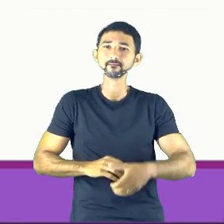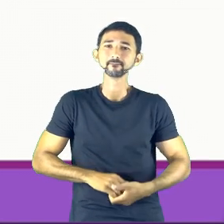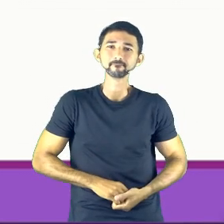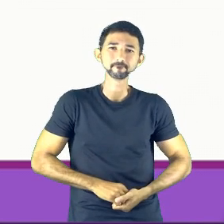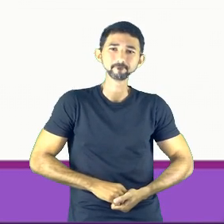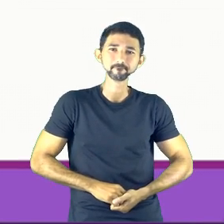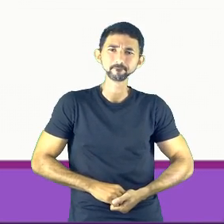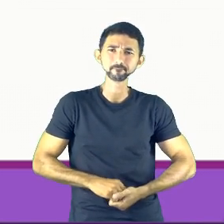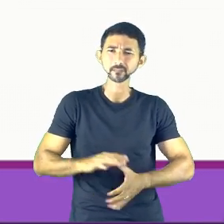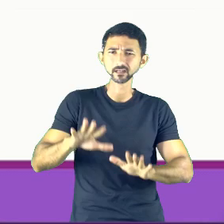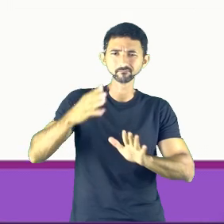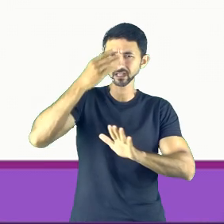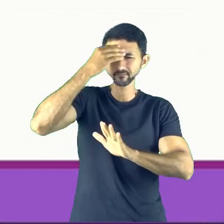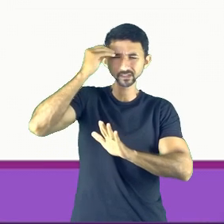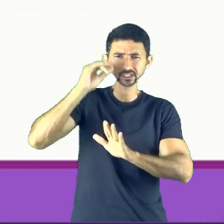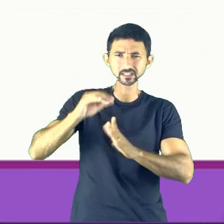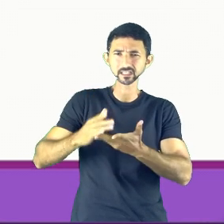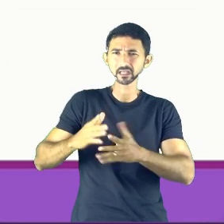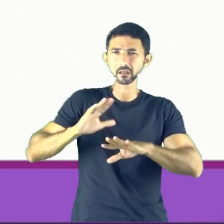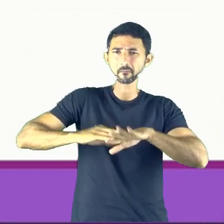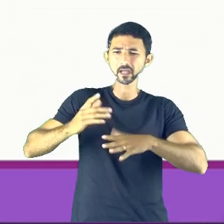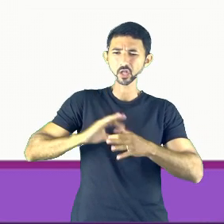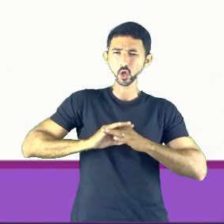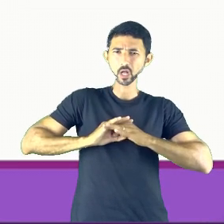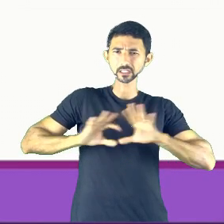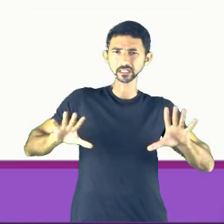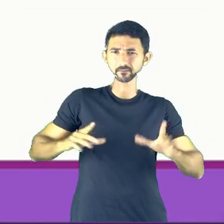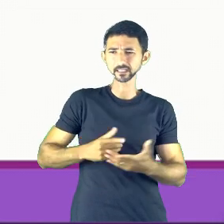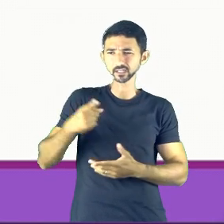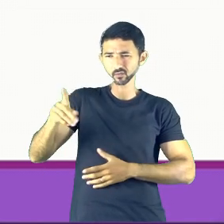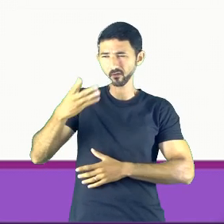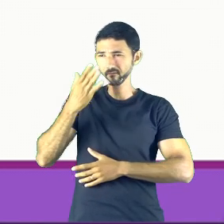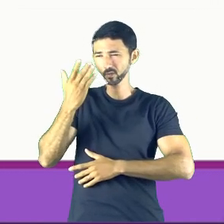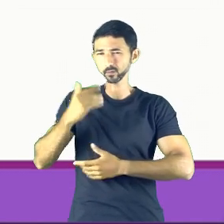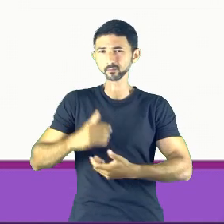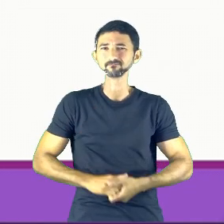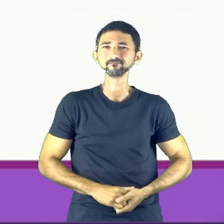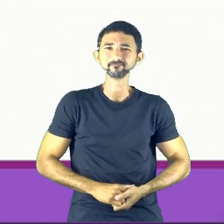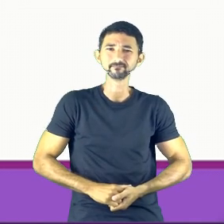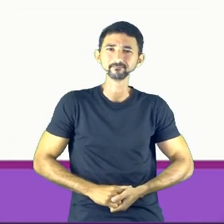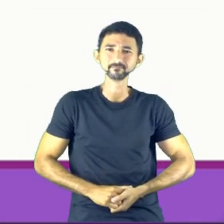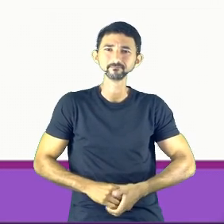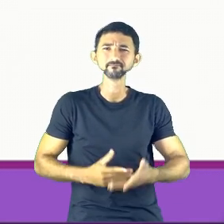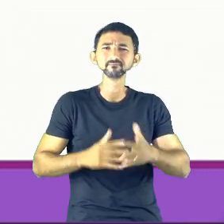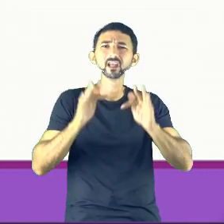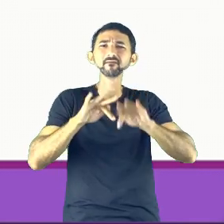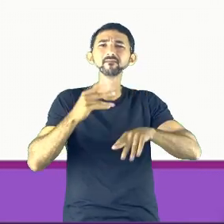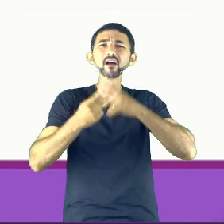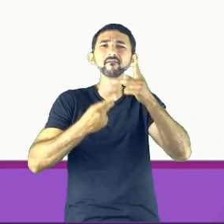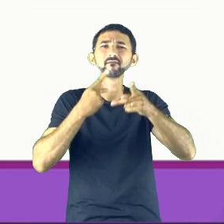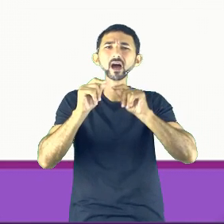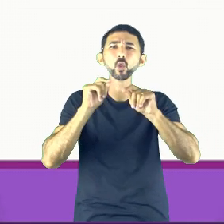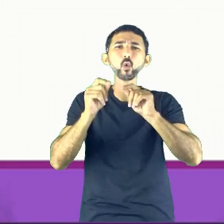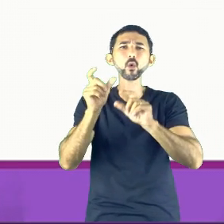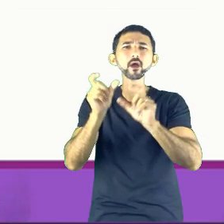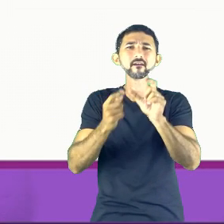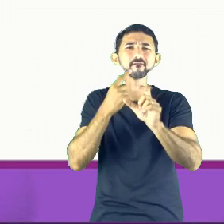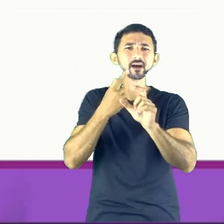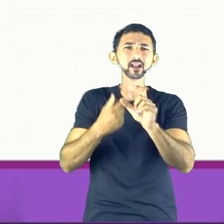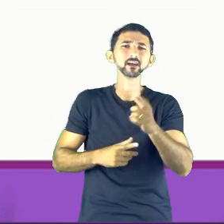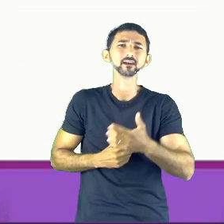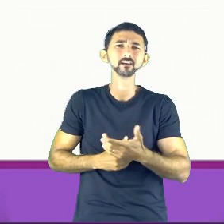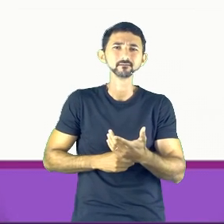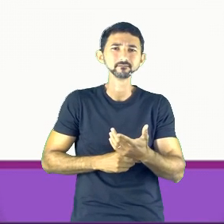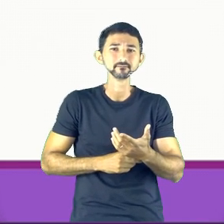último trecho. Olha só: vamos esquecer, prefiro minha liberdade à sua fartura. Quem terminou a fábula, quem